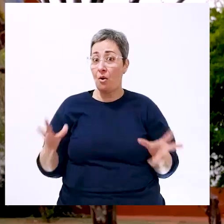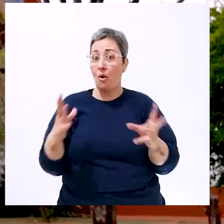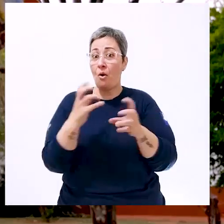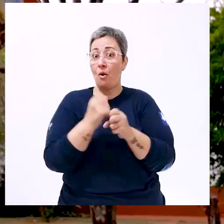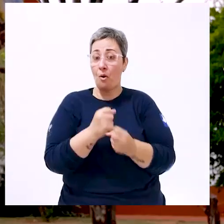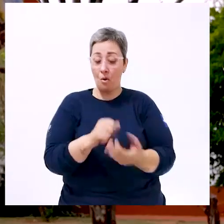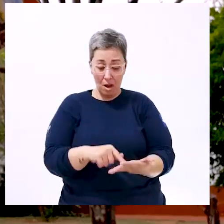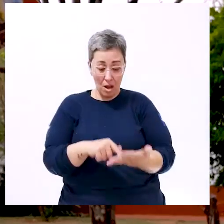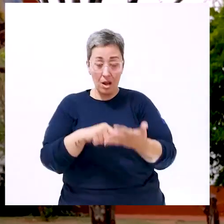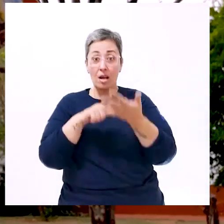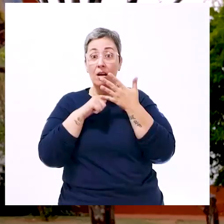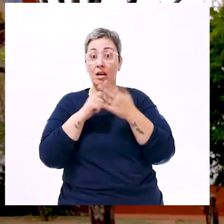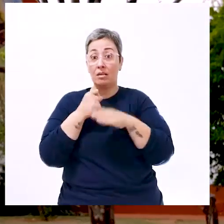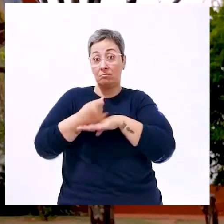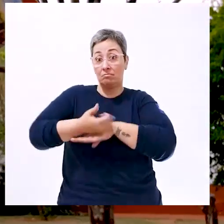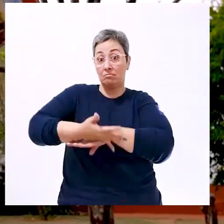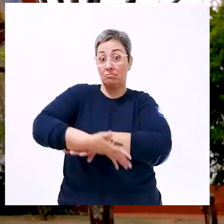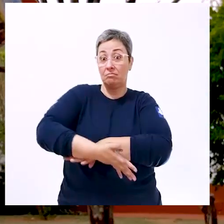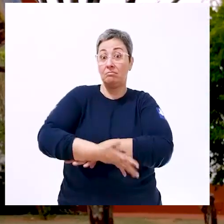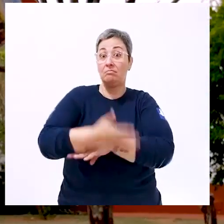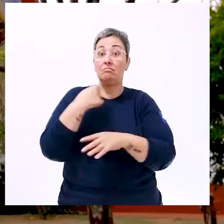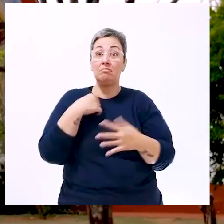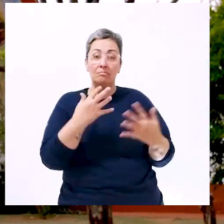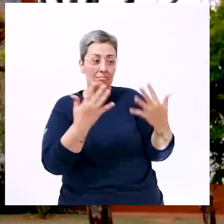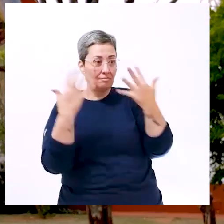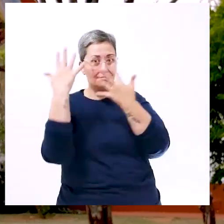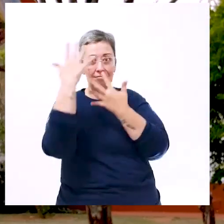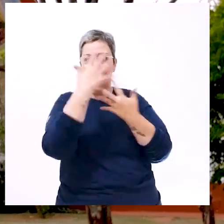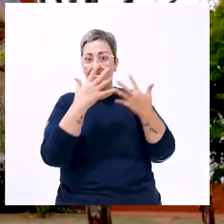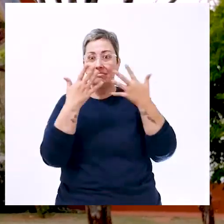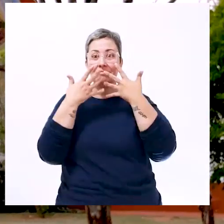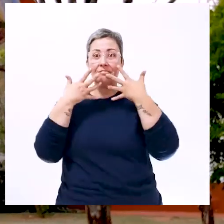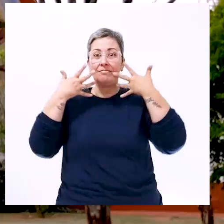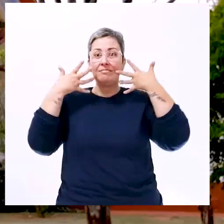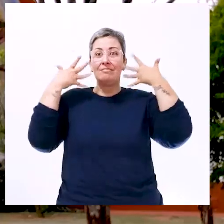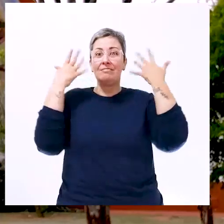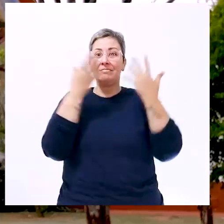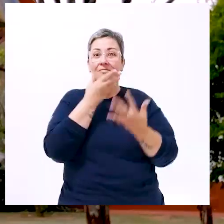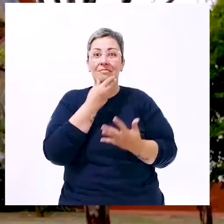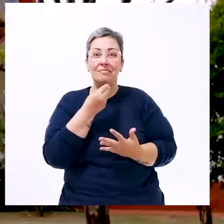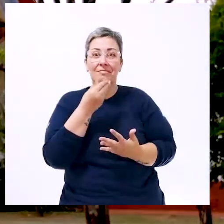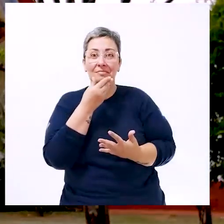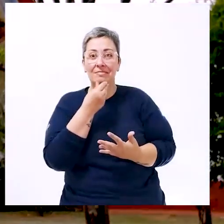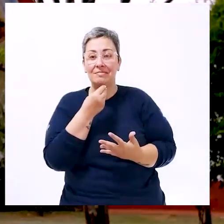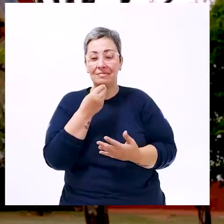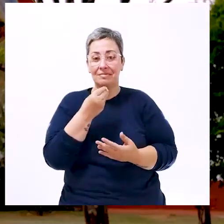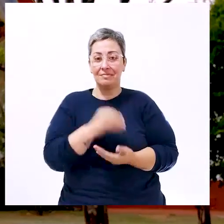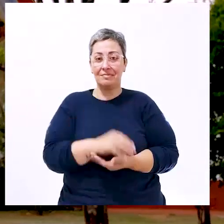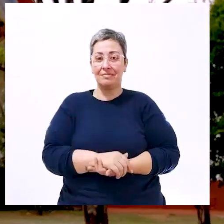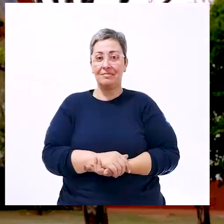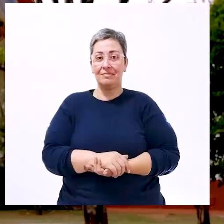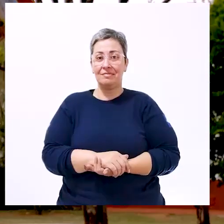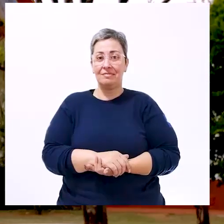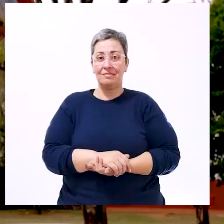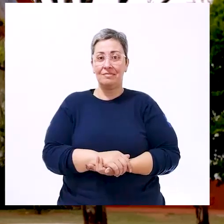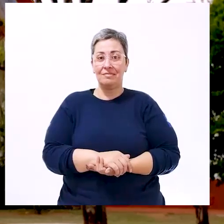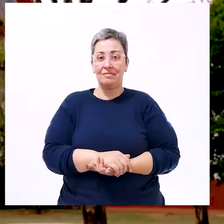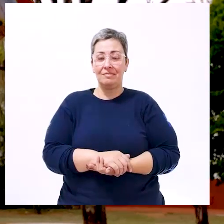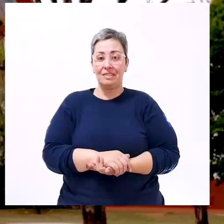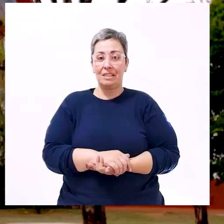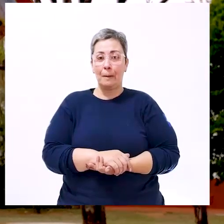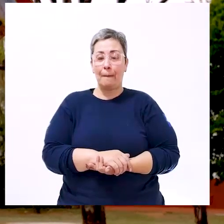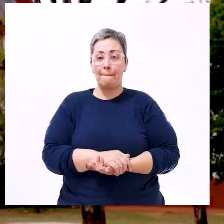que agora refletem a esperança no rosto claro do menino.